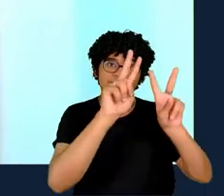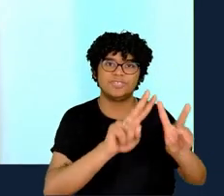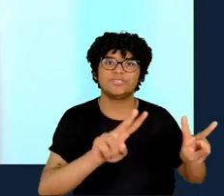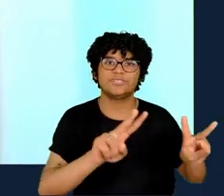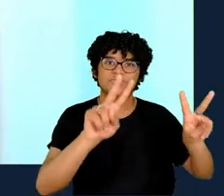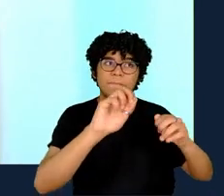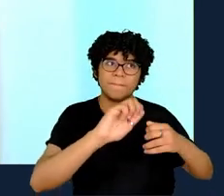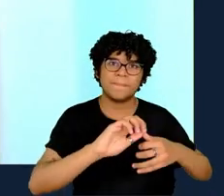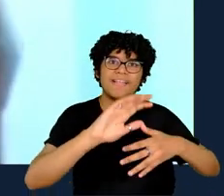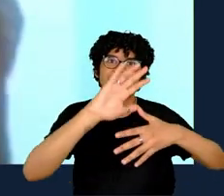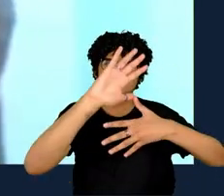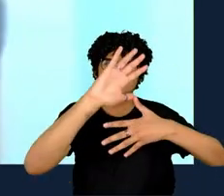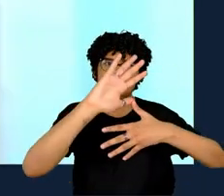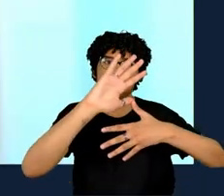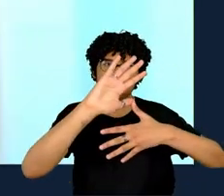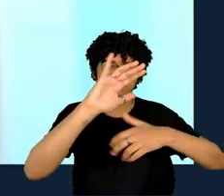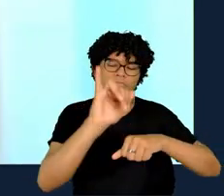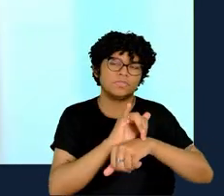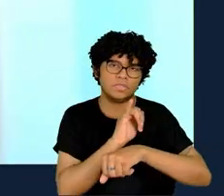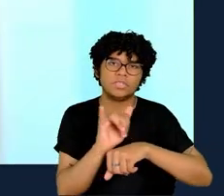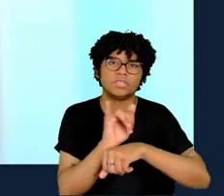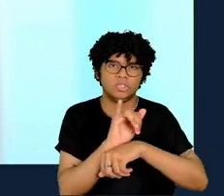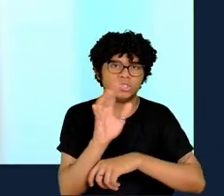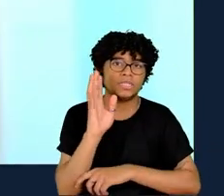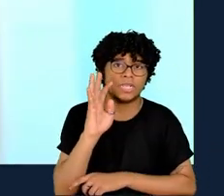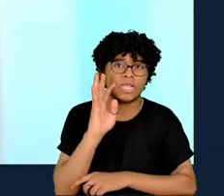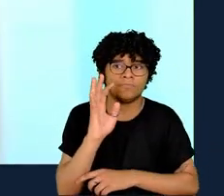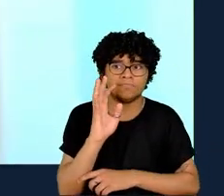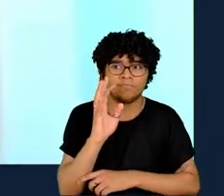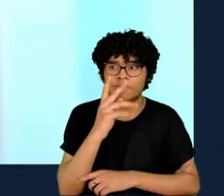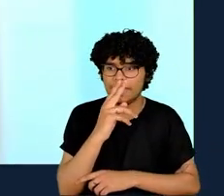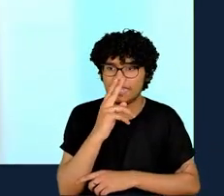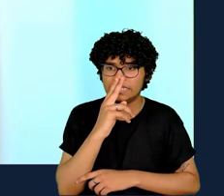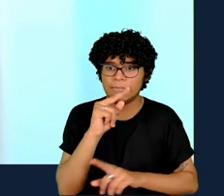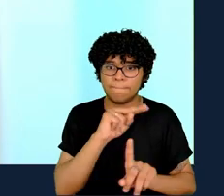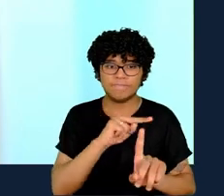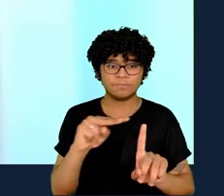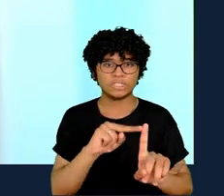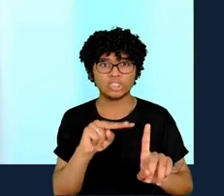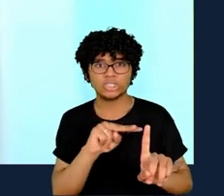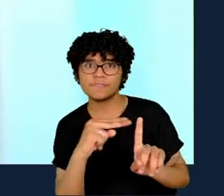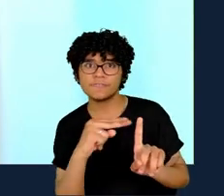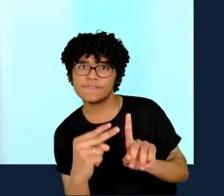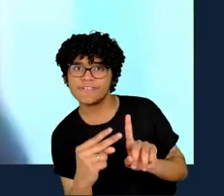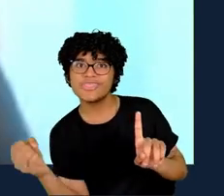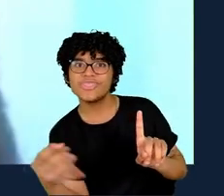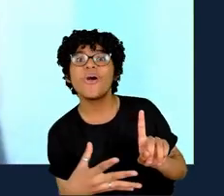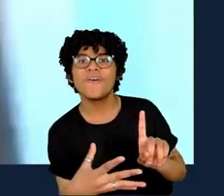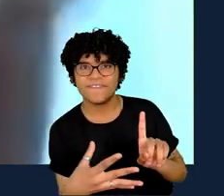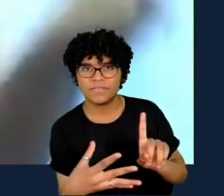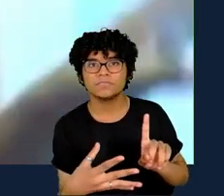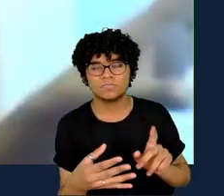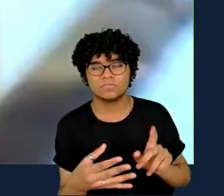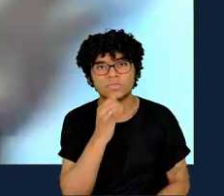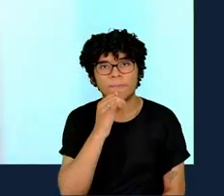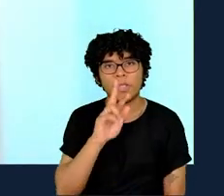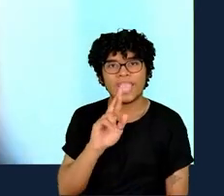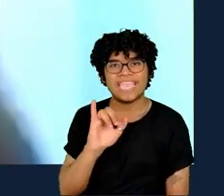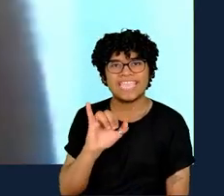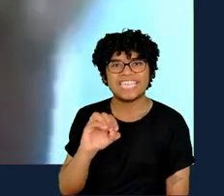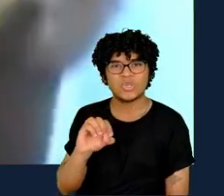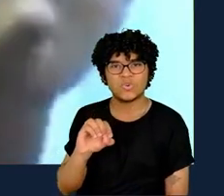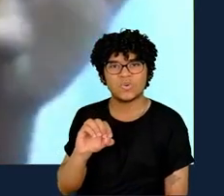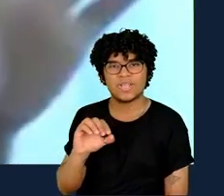grande, no caso, ela te proporciona outro olhar, né? No Rio Negro, no caso, é um território muito grande, é